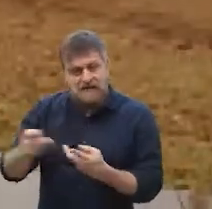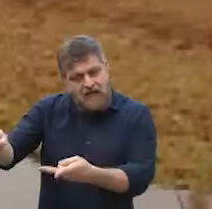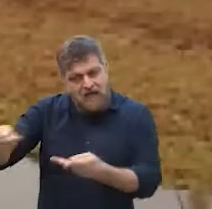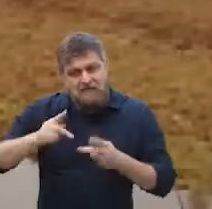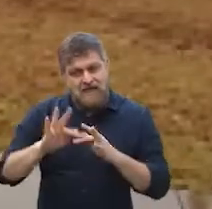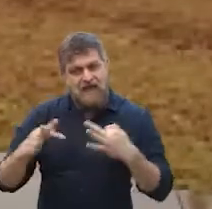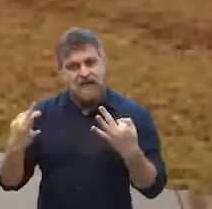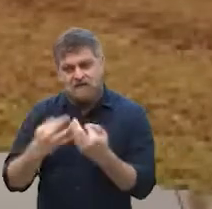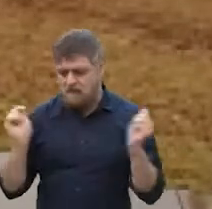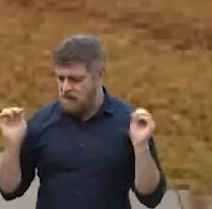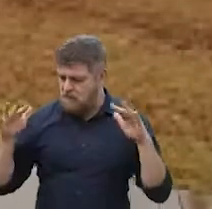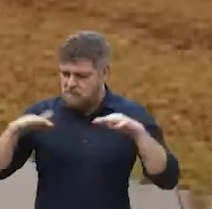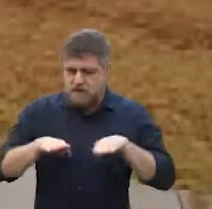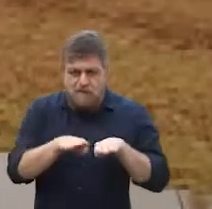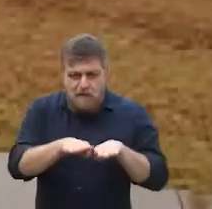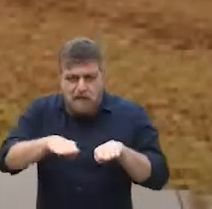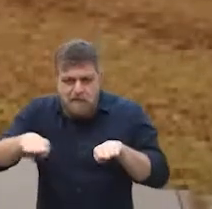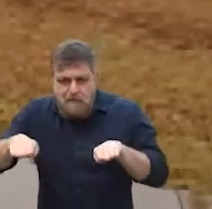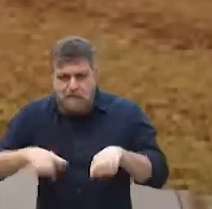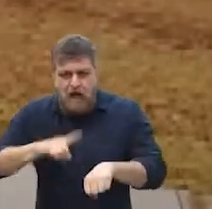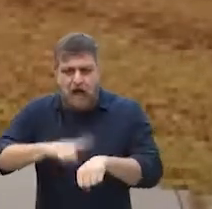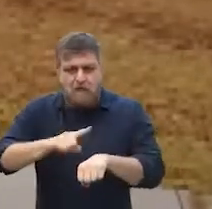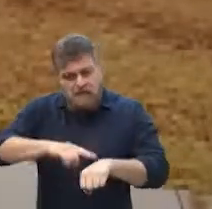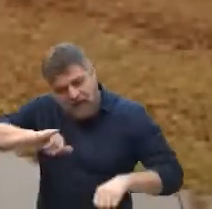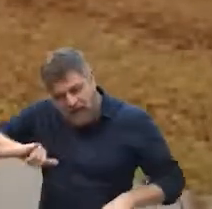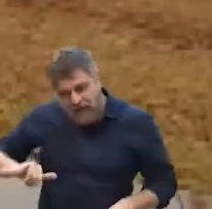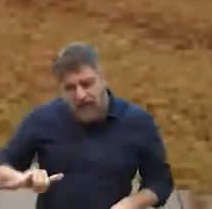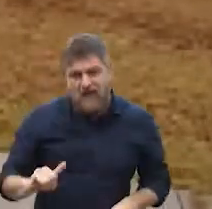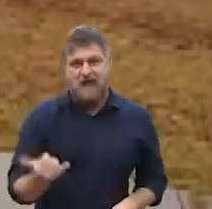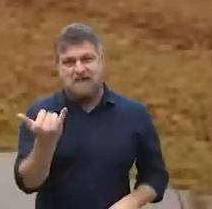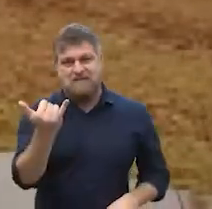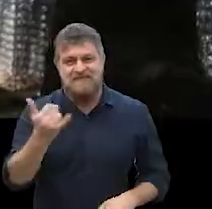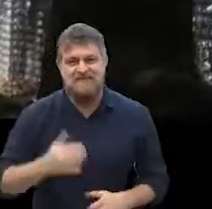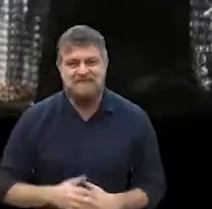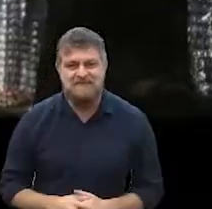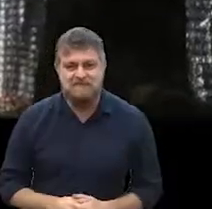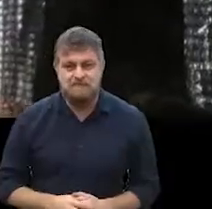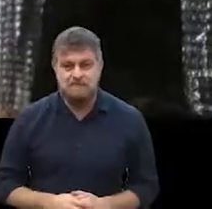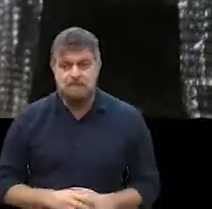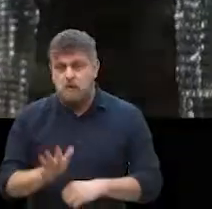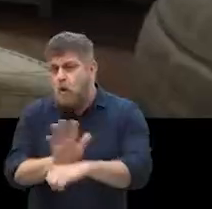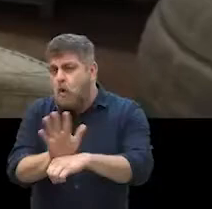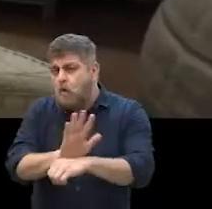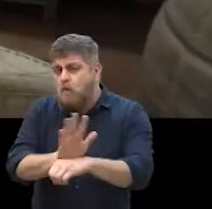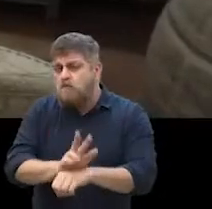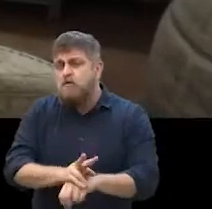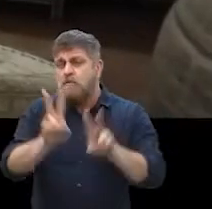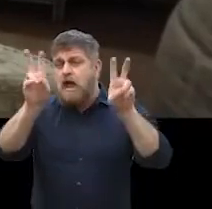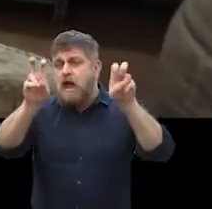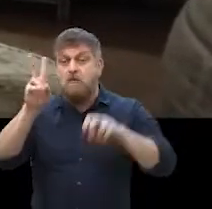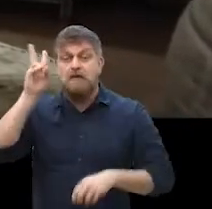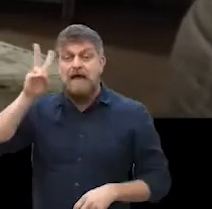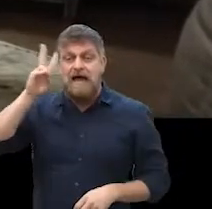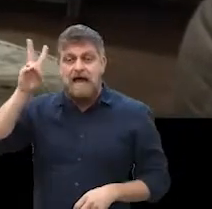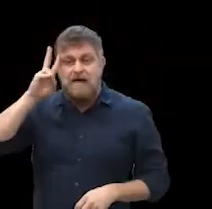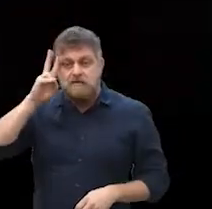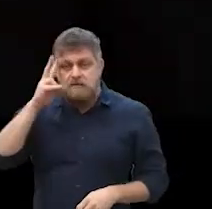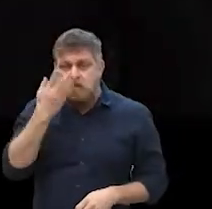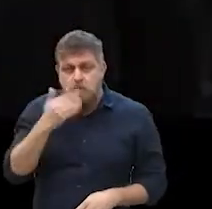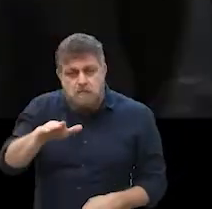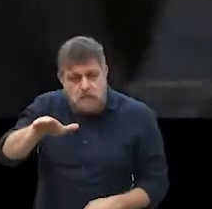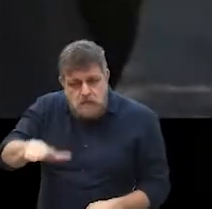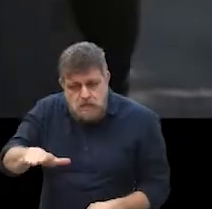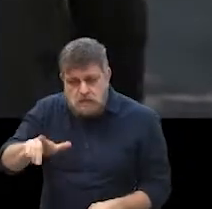traga a sua família para esse momento de lazer e entretenimento. O filme relata a história do pequeno Augie